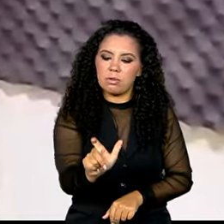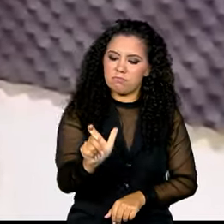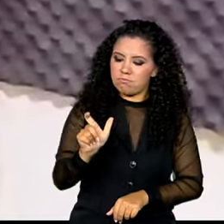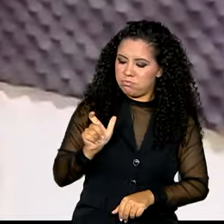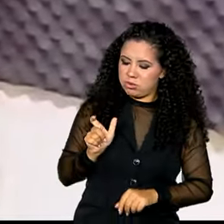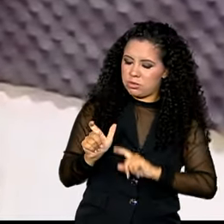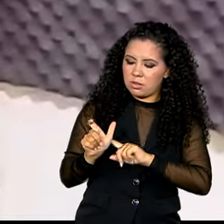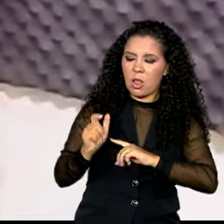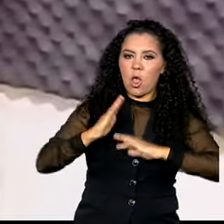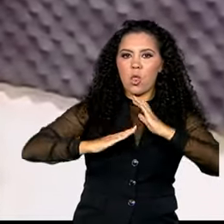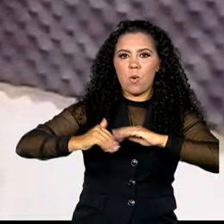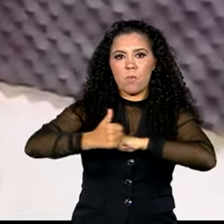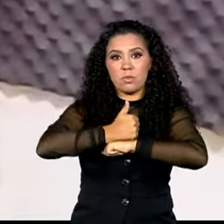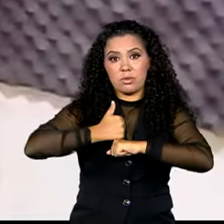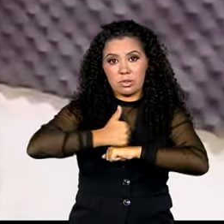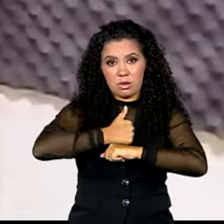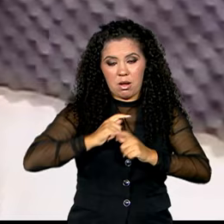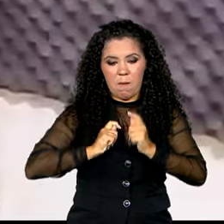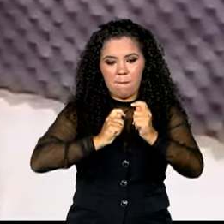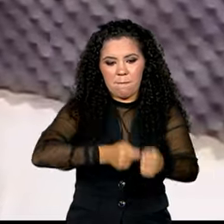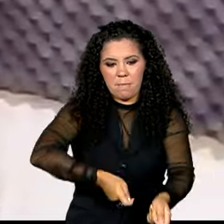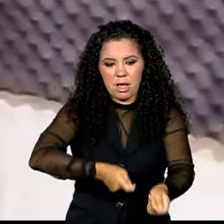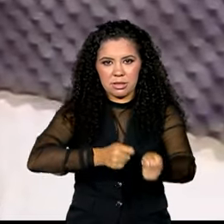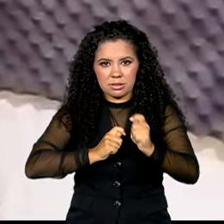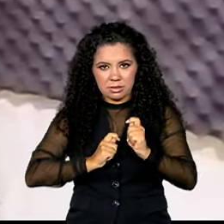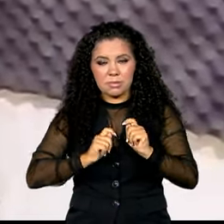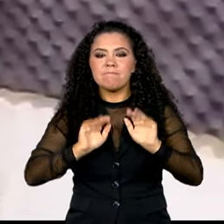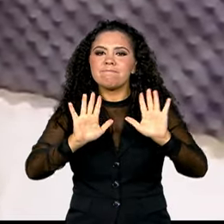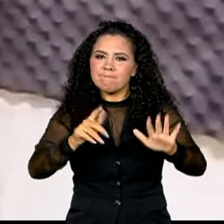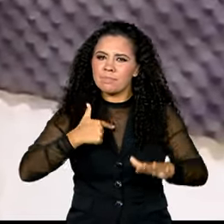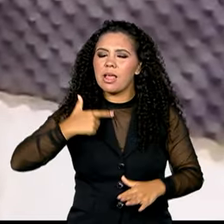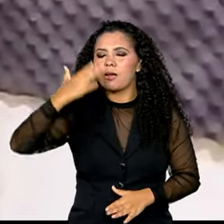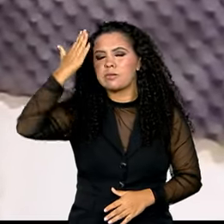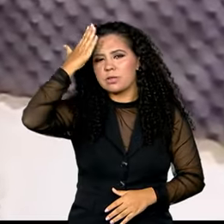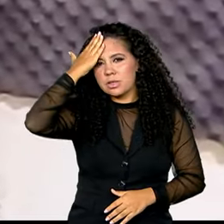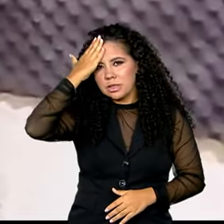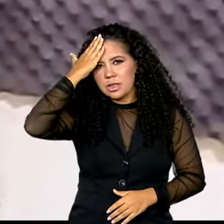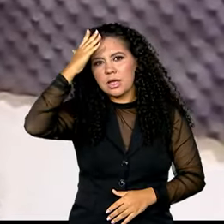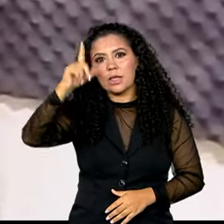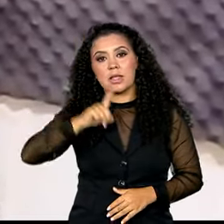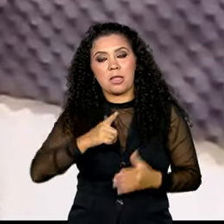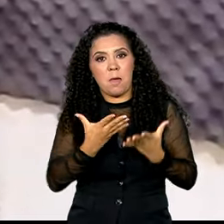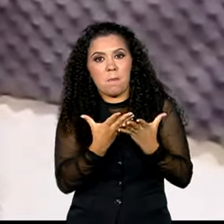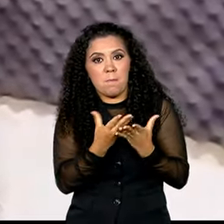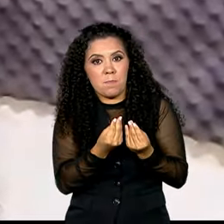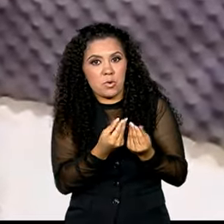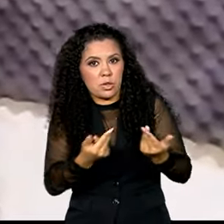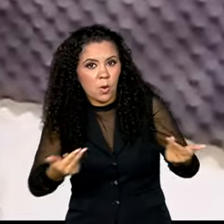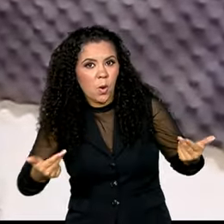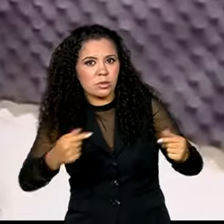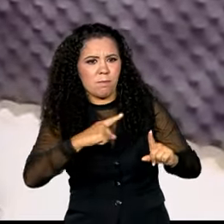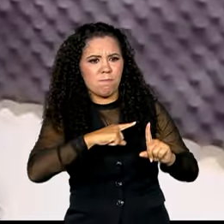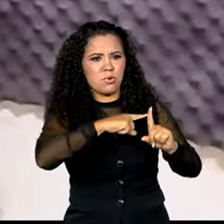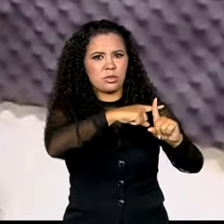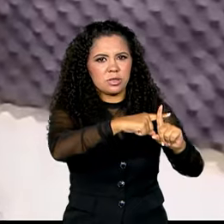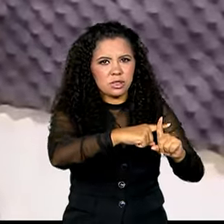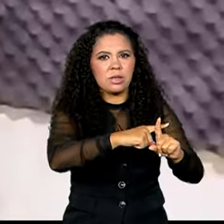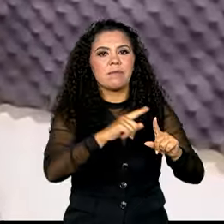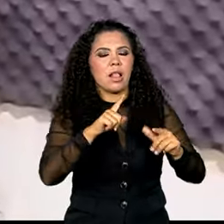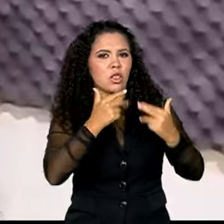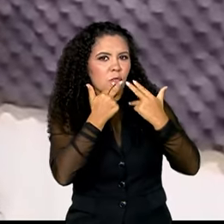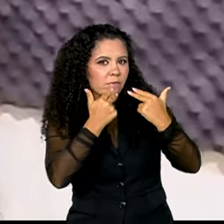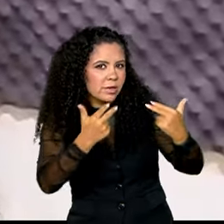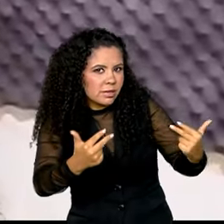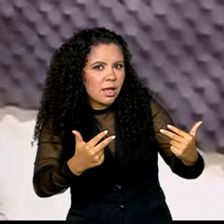carteirinha do pescador. Eu sei que há muitas coisas boas virão por aí e o ministro está aí para